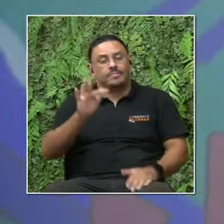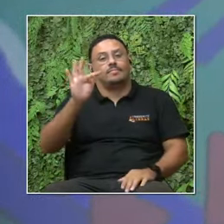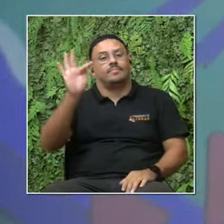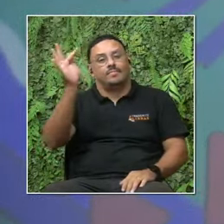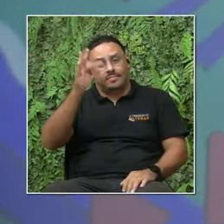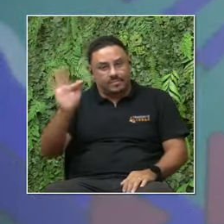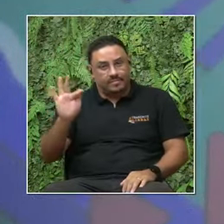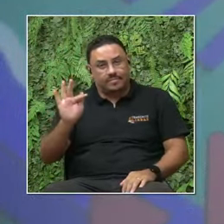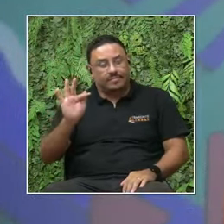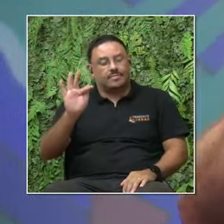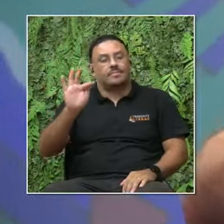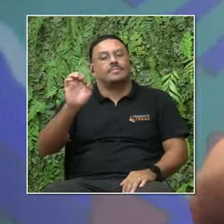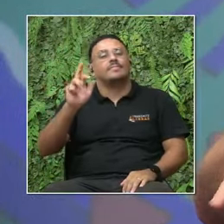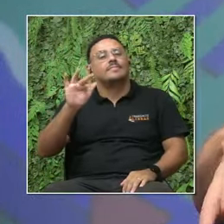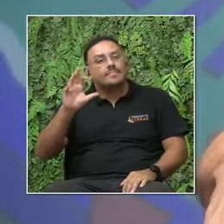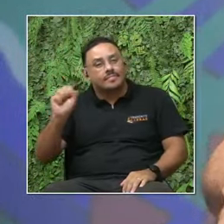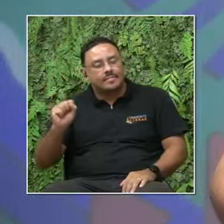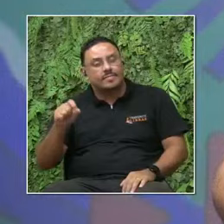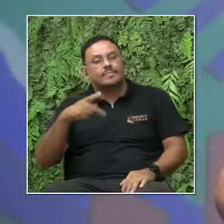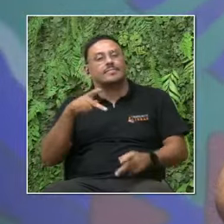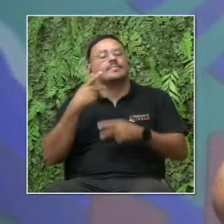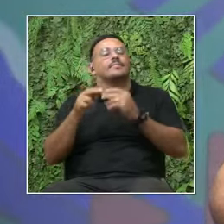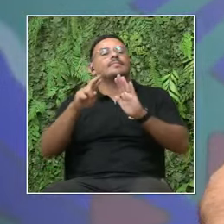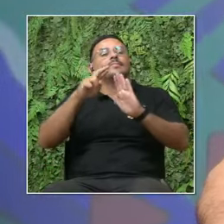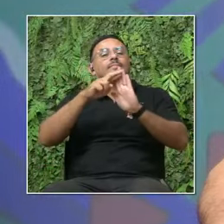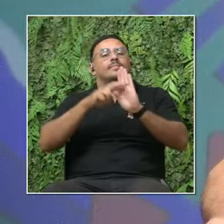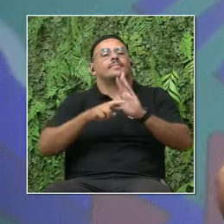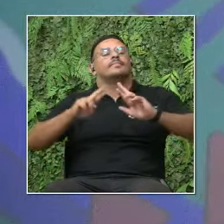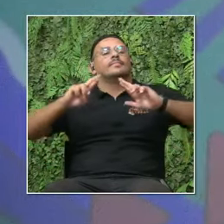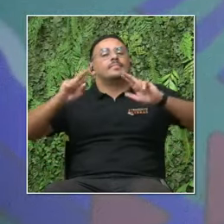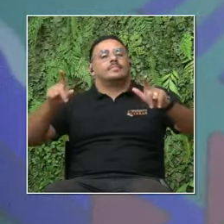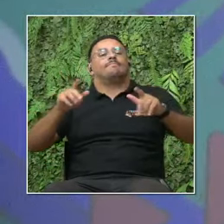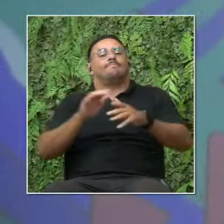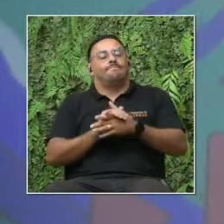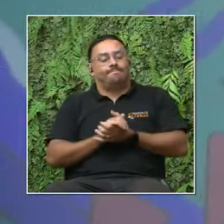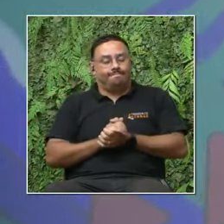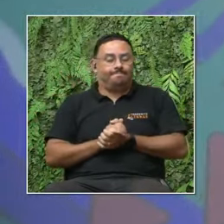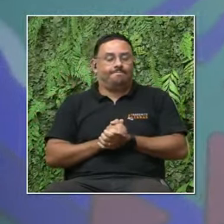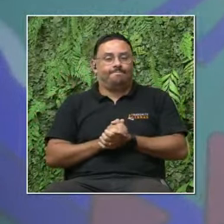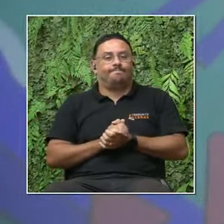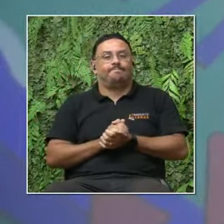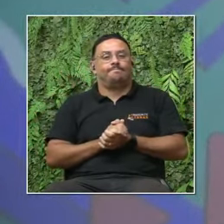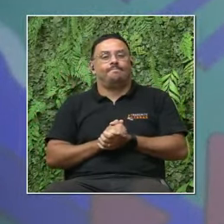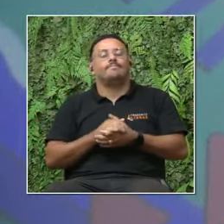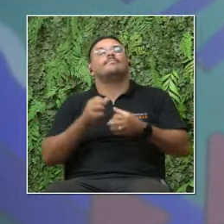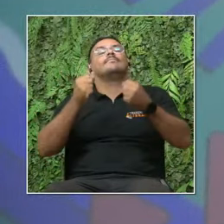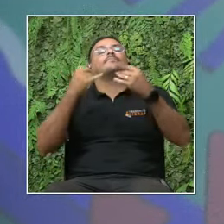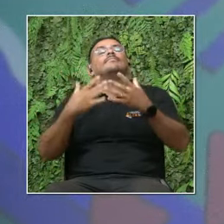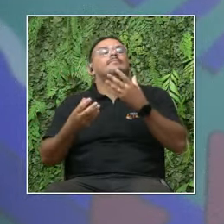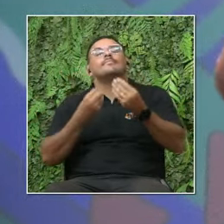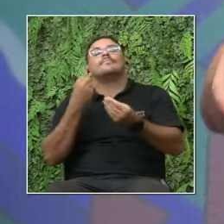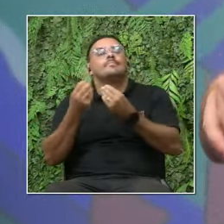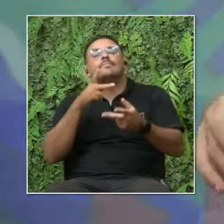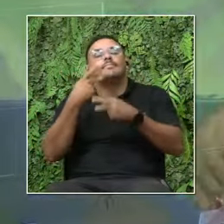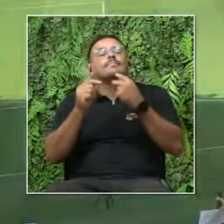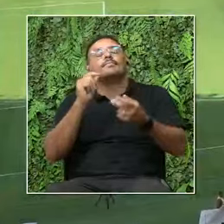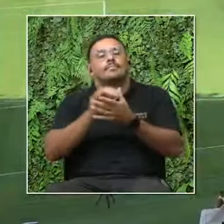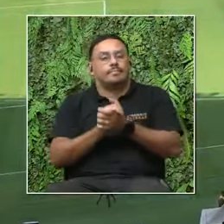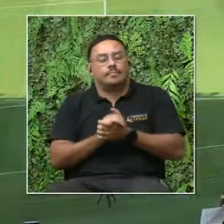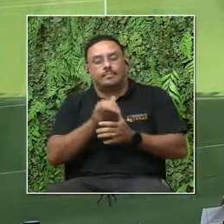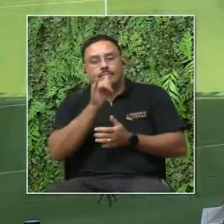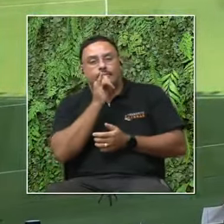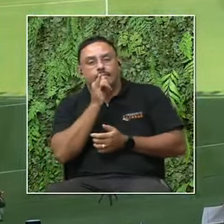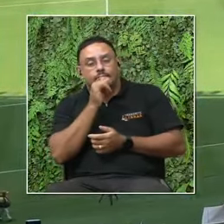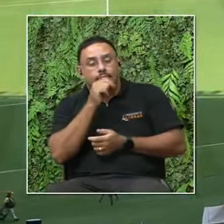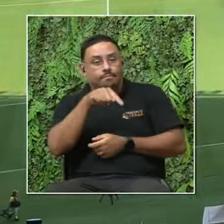Federação resolveu regras extremamente diferentes Bob conta eles estão falando aqui que por exemplo